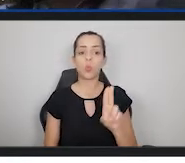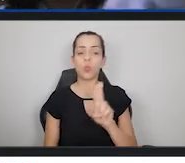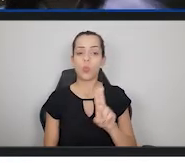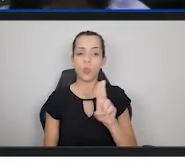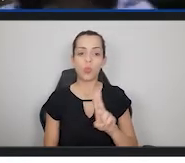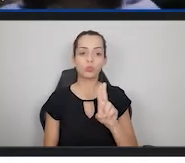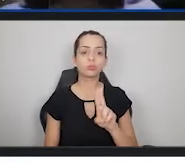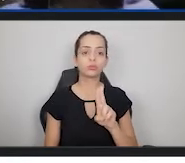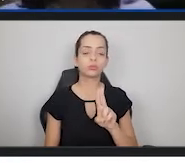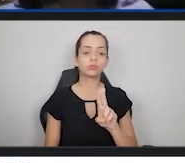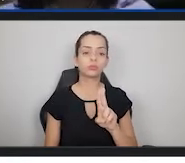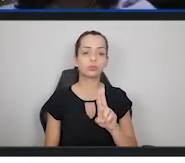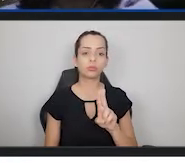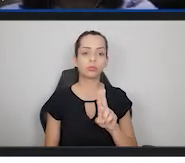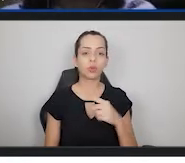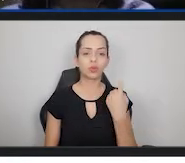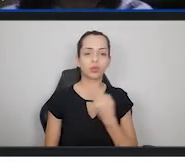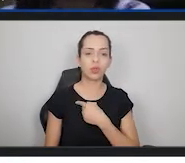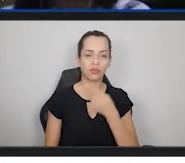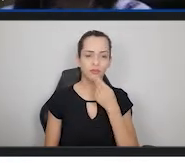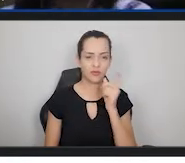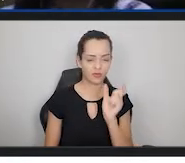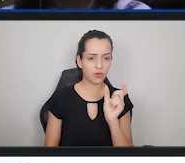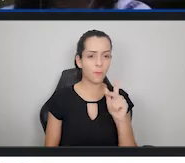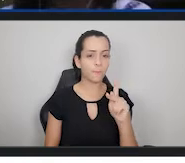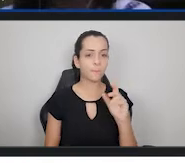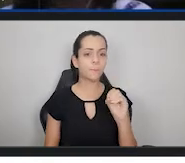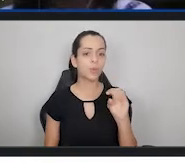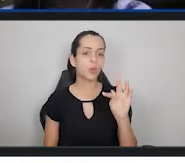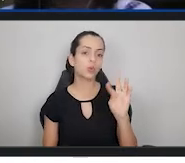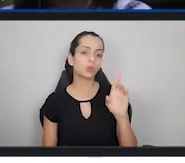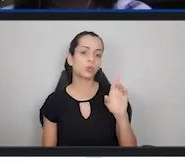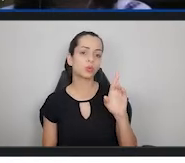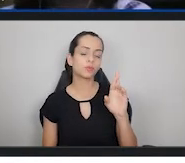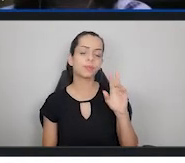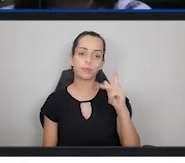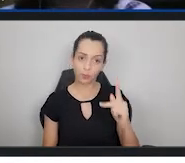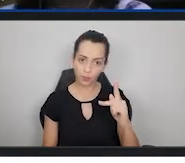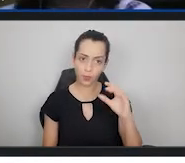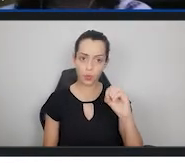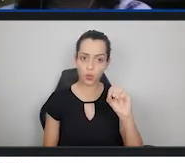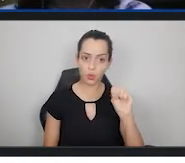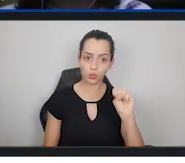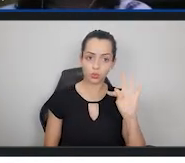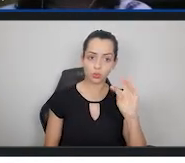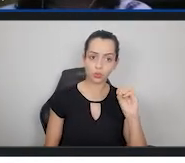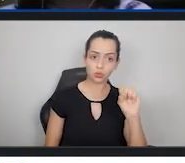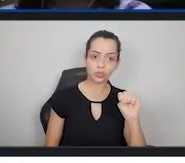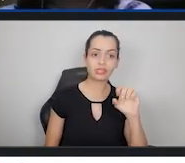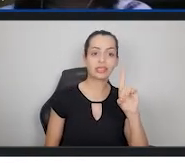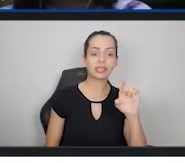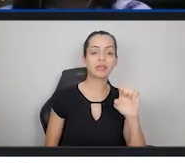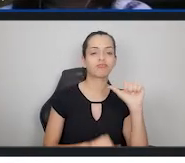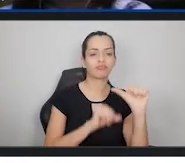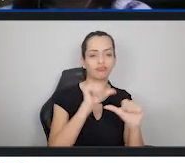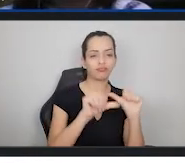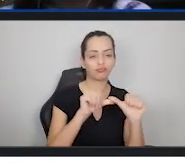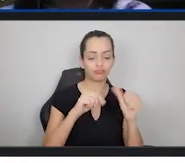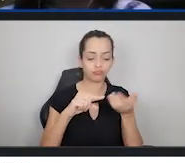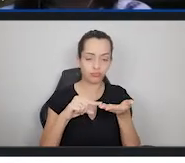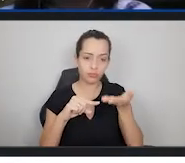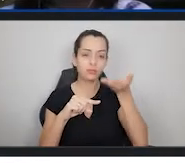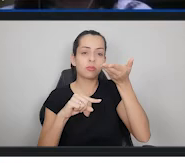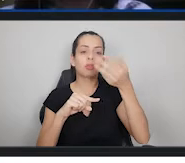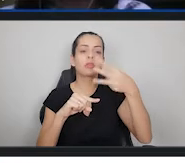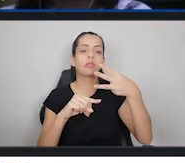pontos em 34,5, onde usa-se o recurso do que a gente chama de postos de